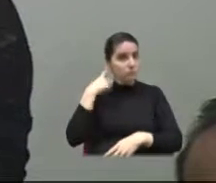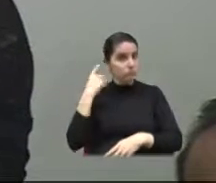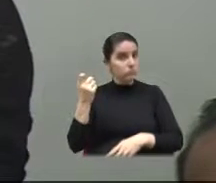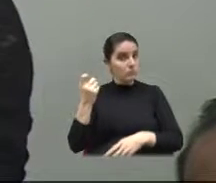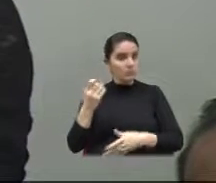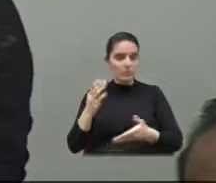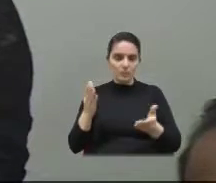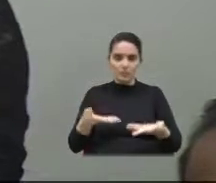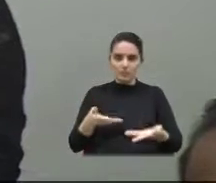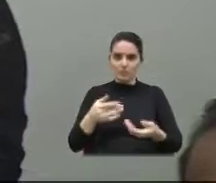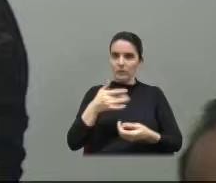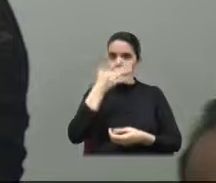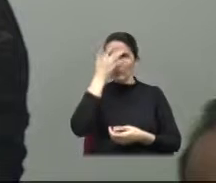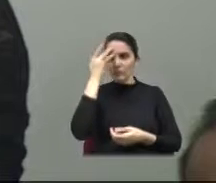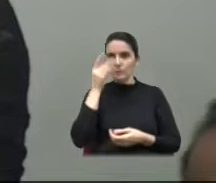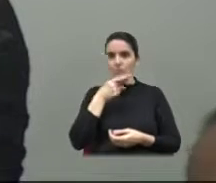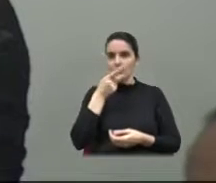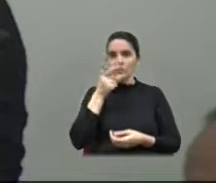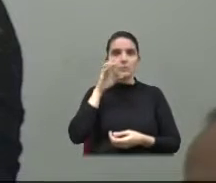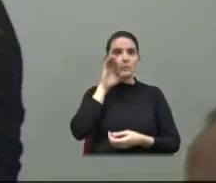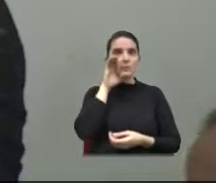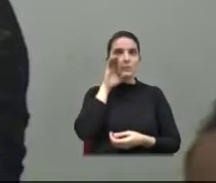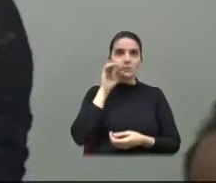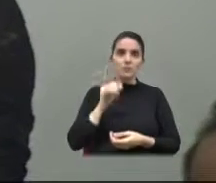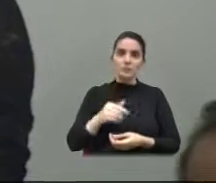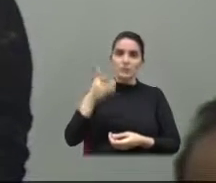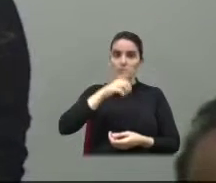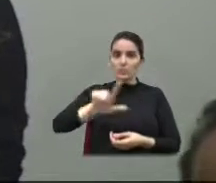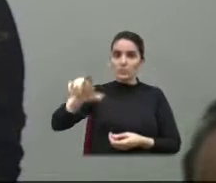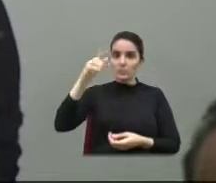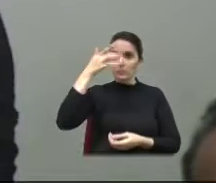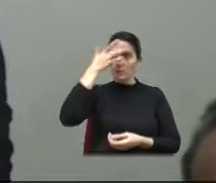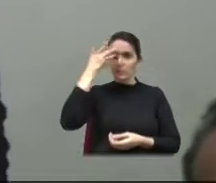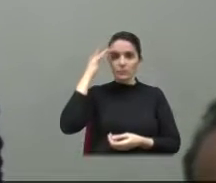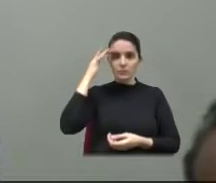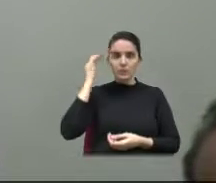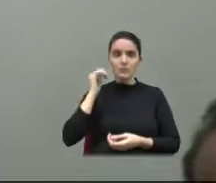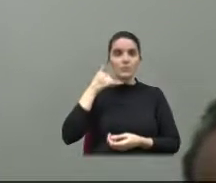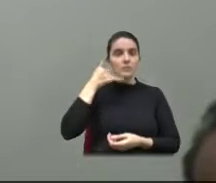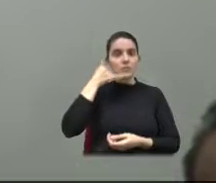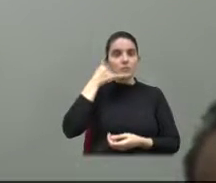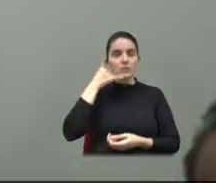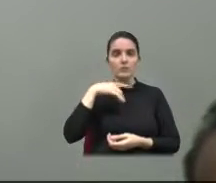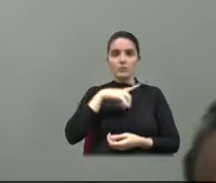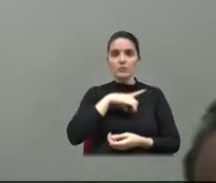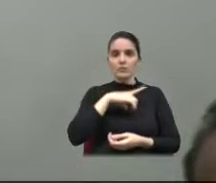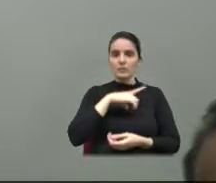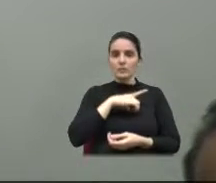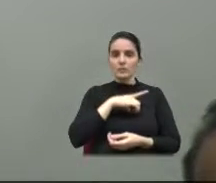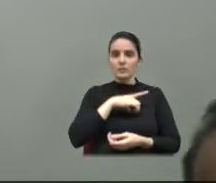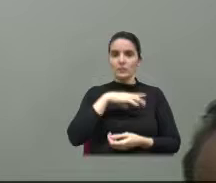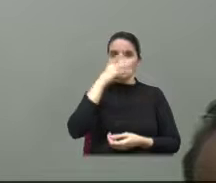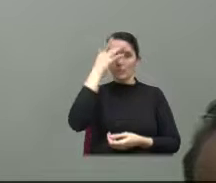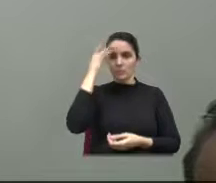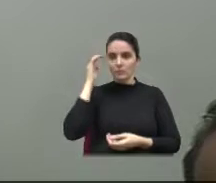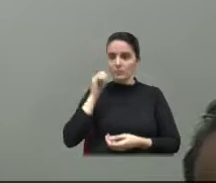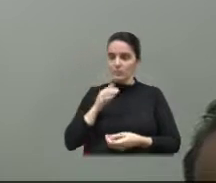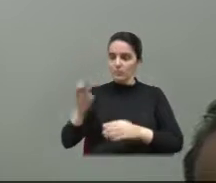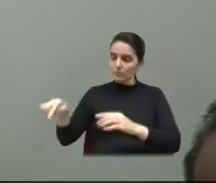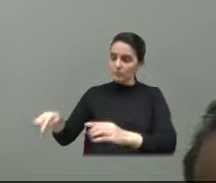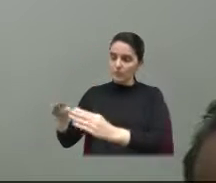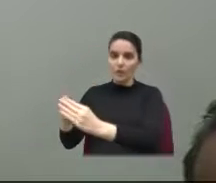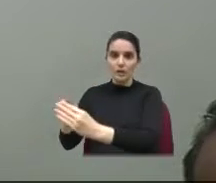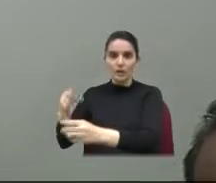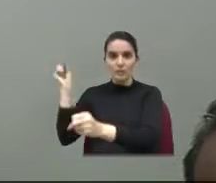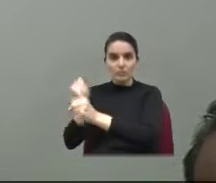acabou de passar aqui, dizer para mim que uma outra pessoa ligou, que acredita que tenha gente batendo lá dentro, parece que estão